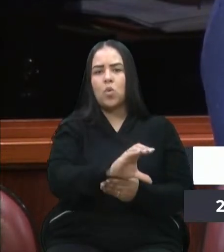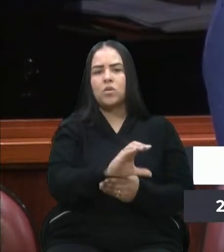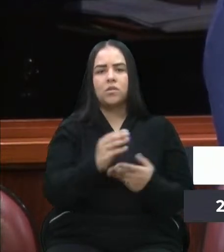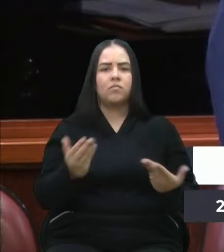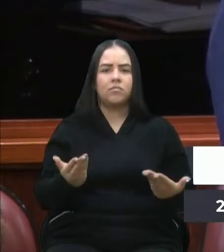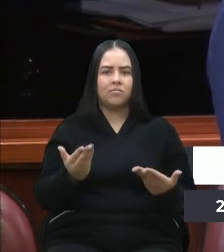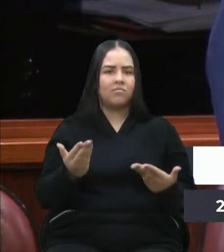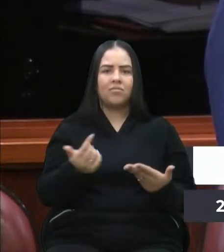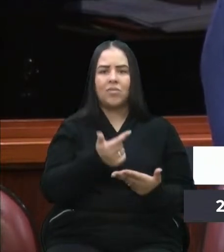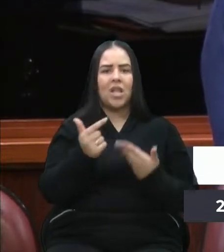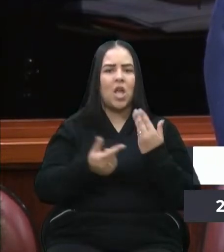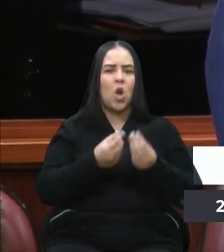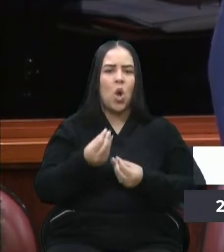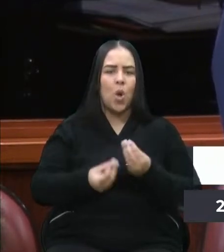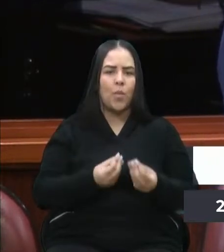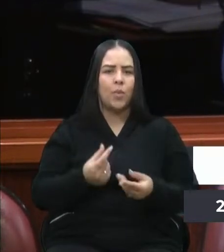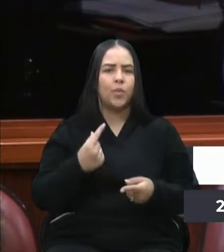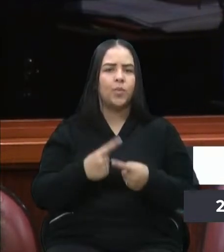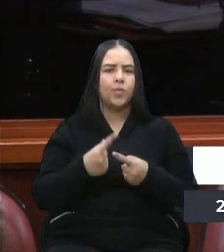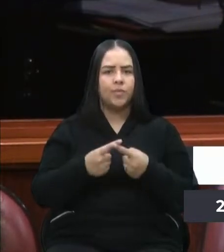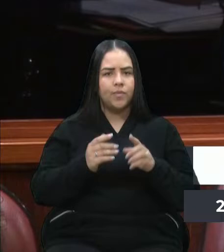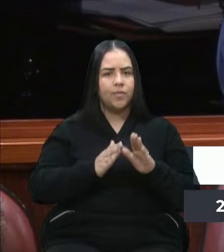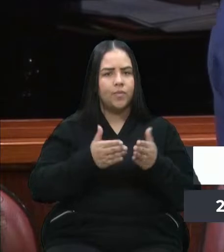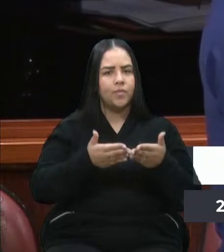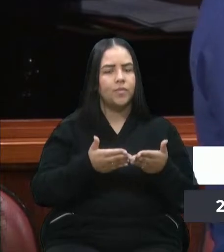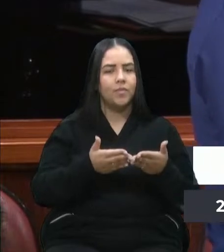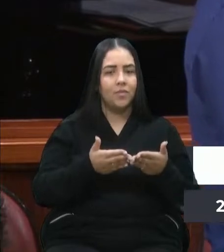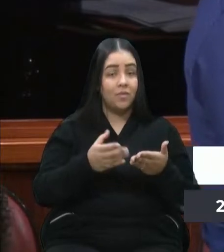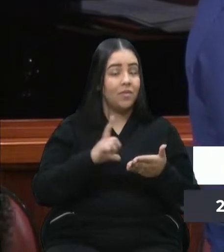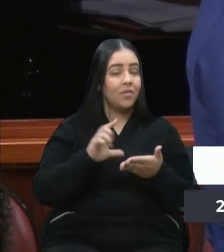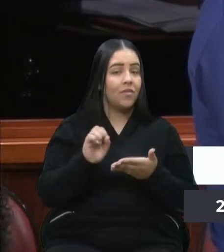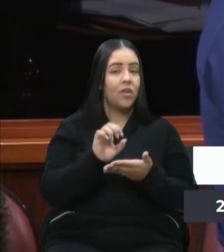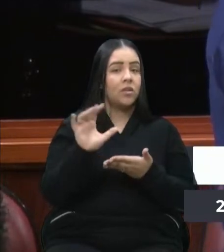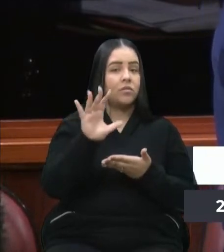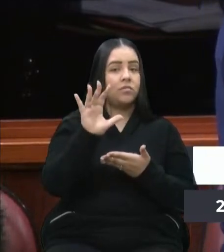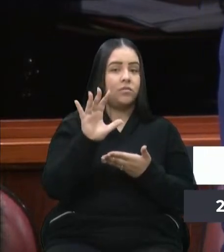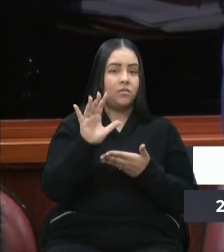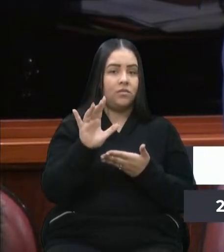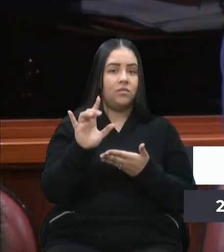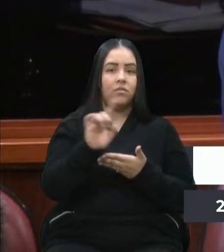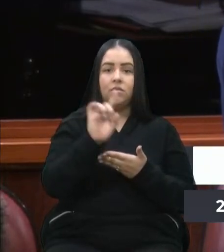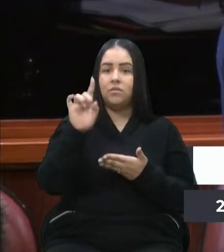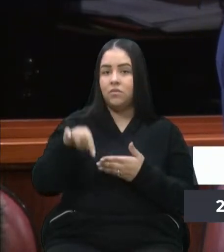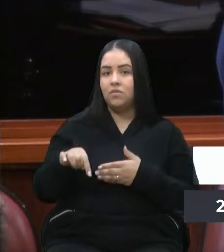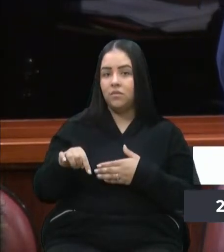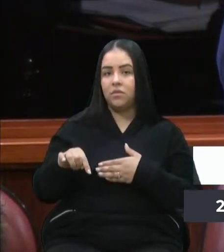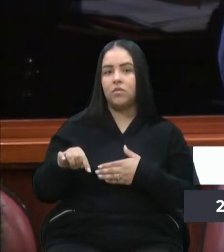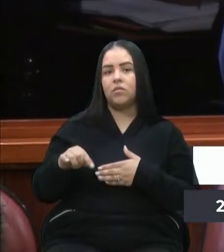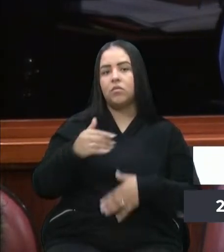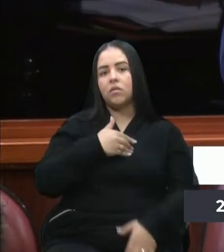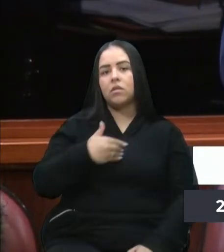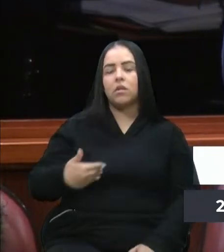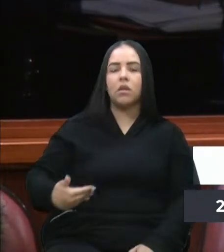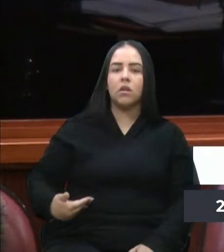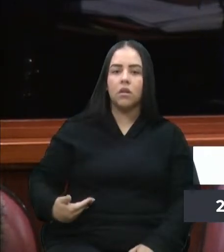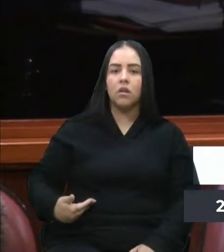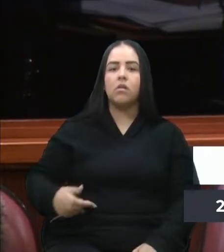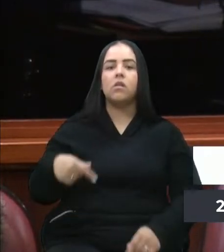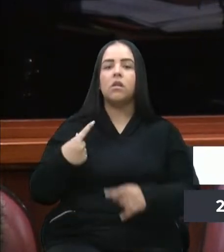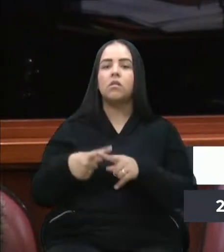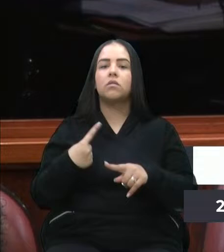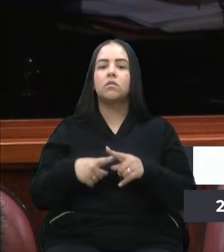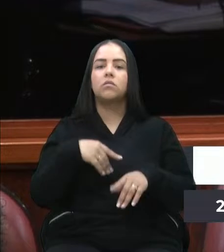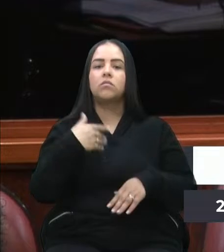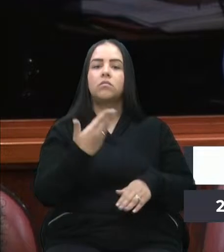se sustenta, porque a comissão é reconhecida, talvez não muito nesse governo, já que a secretária tem proposto que